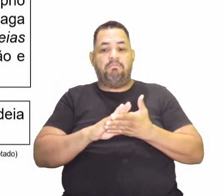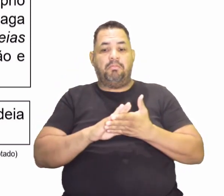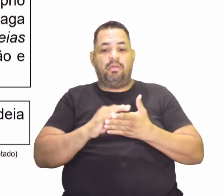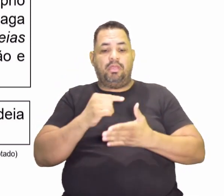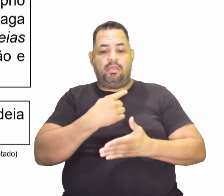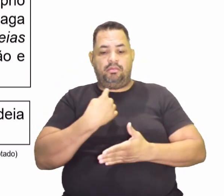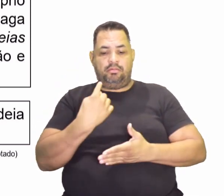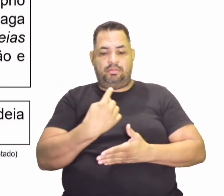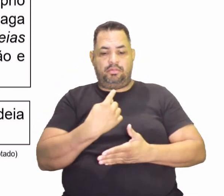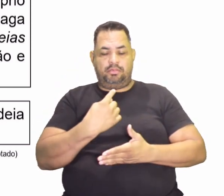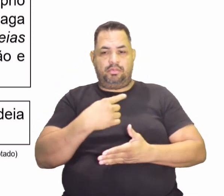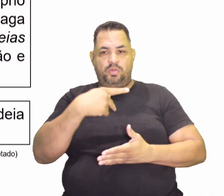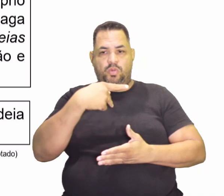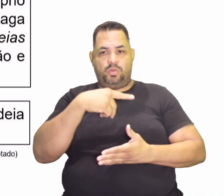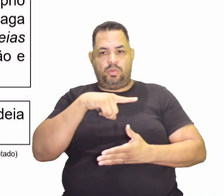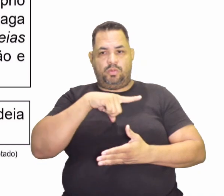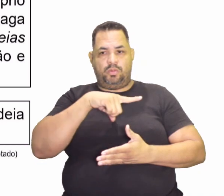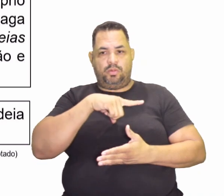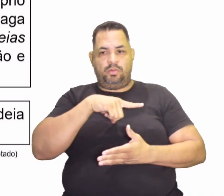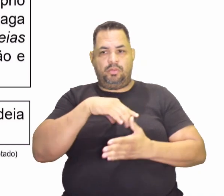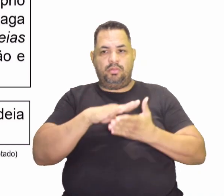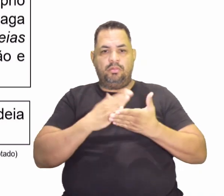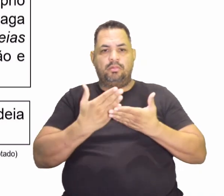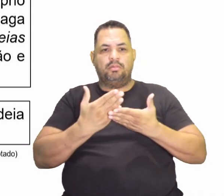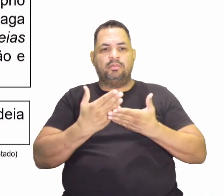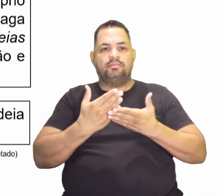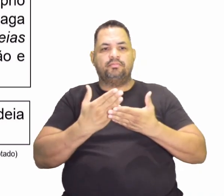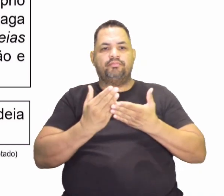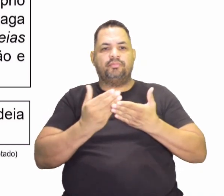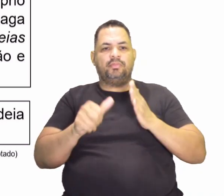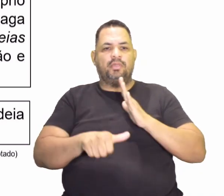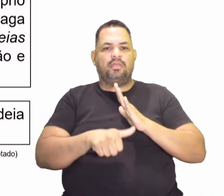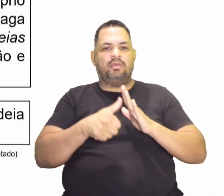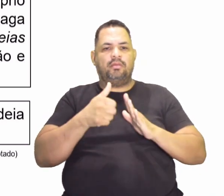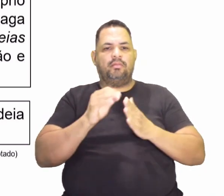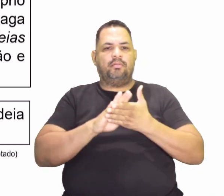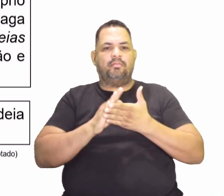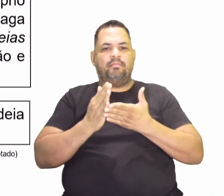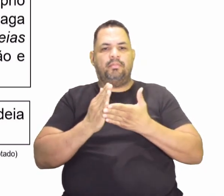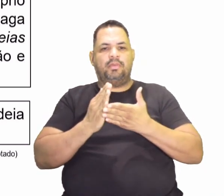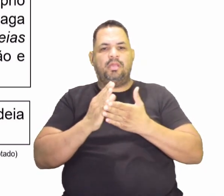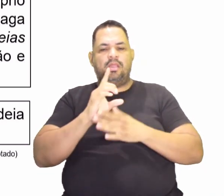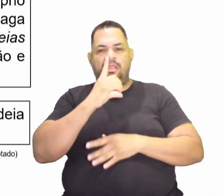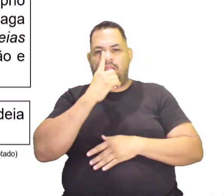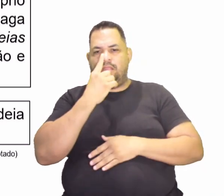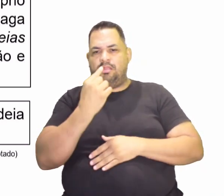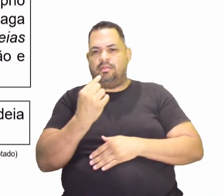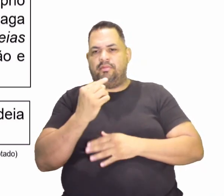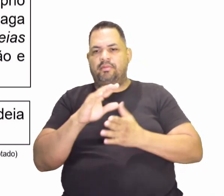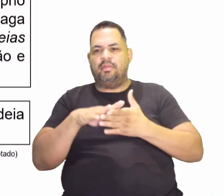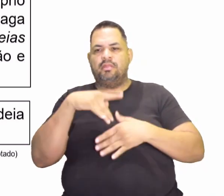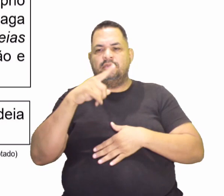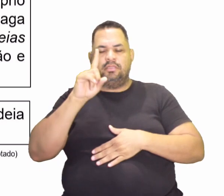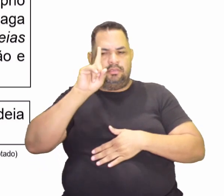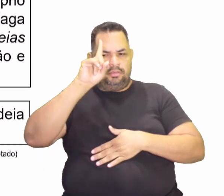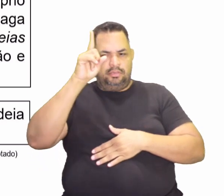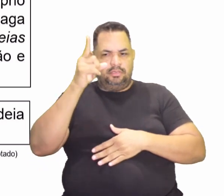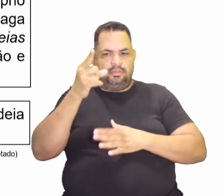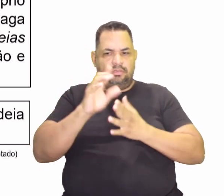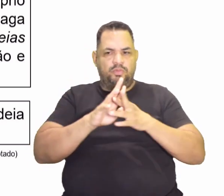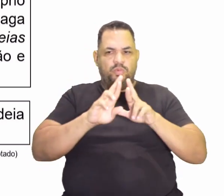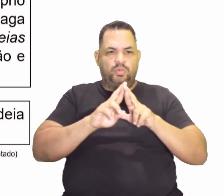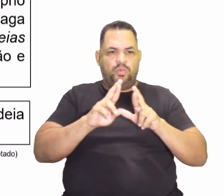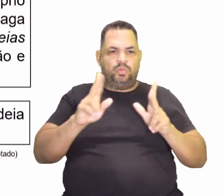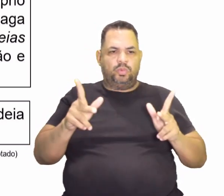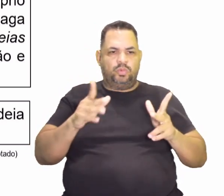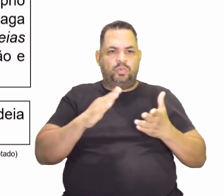Descartes. Com essa primeira intuição, Descartes julga estar diante de quê? Da ideia clara e